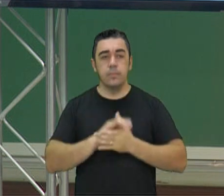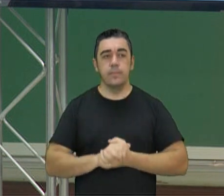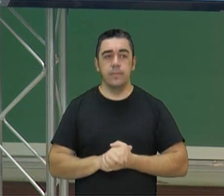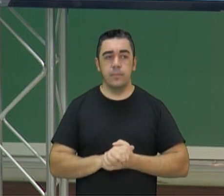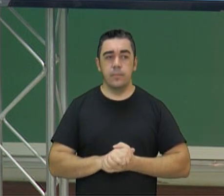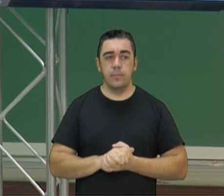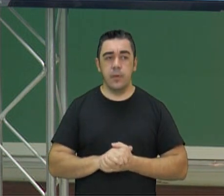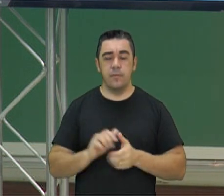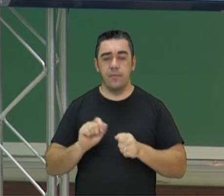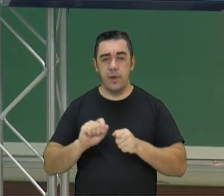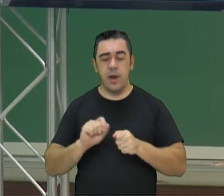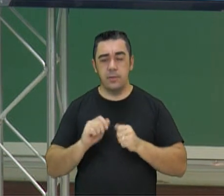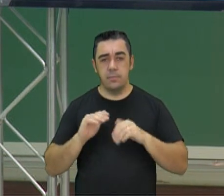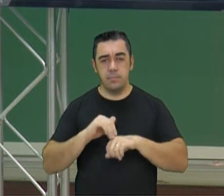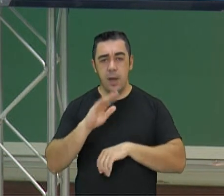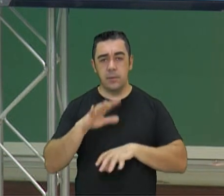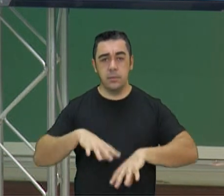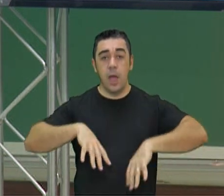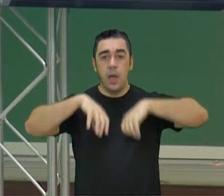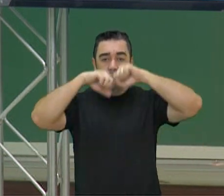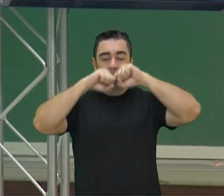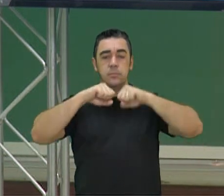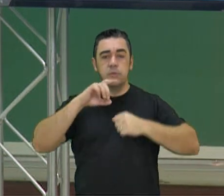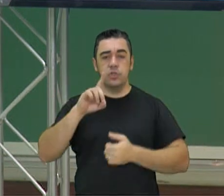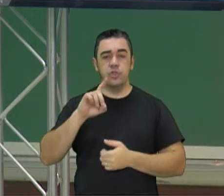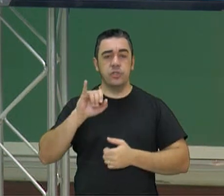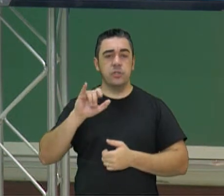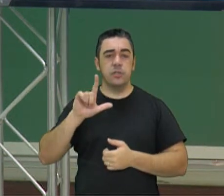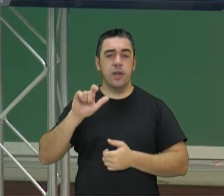dilatadores, né, para aumentar o tamanho